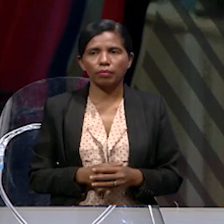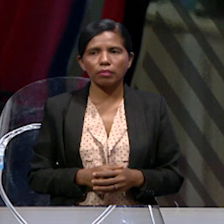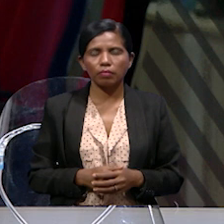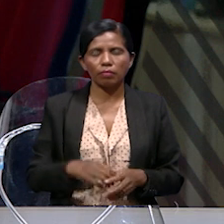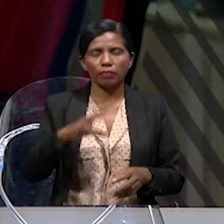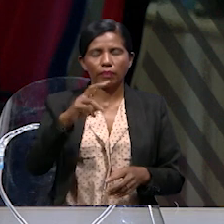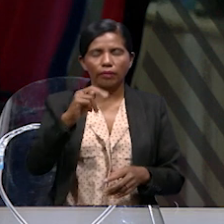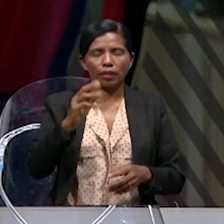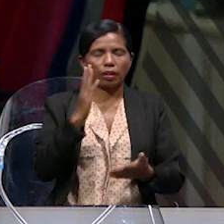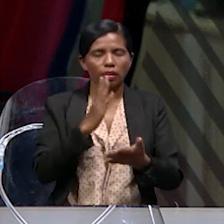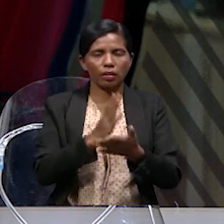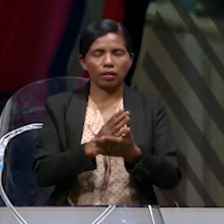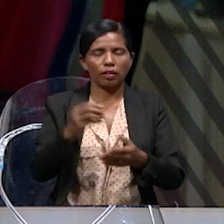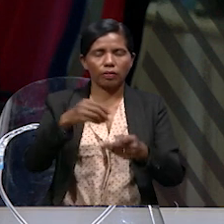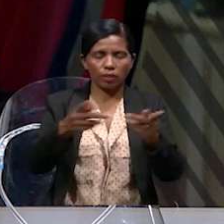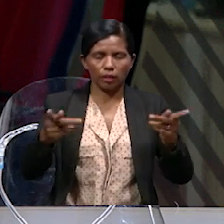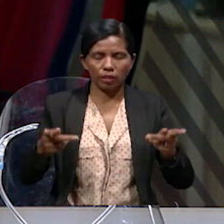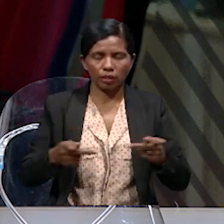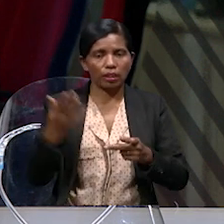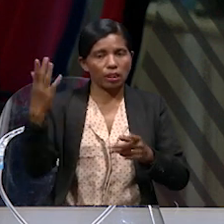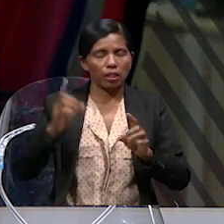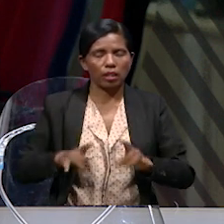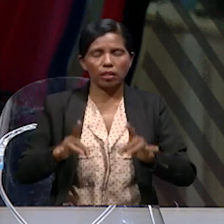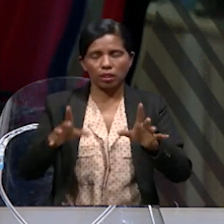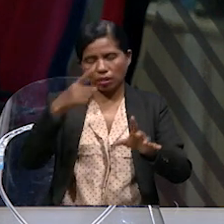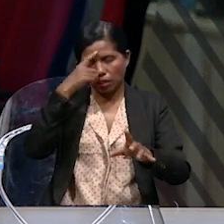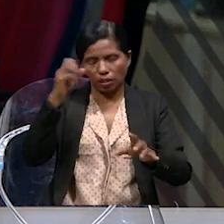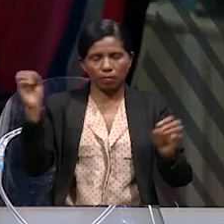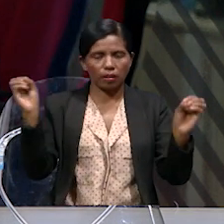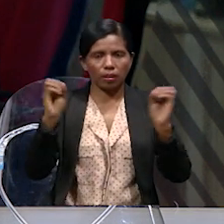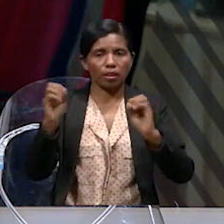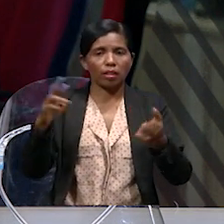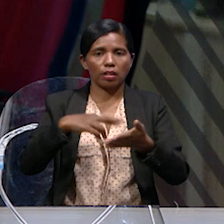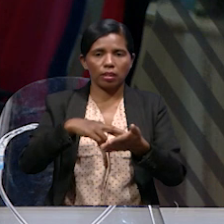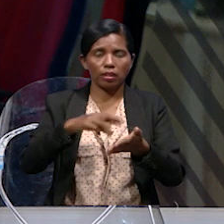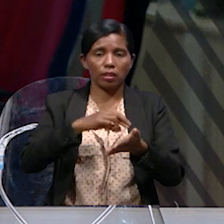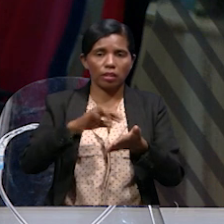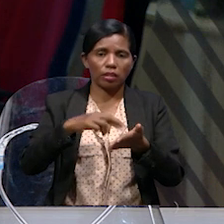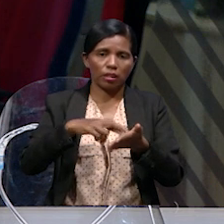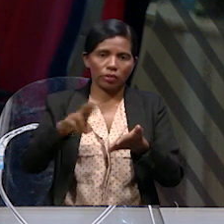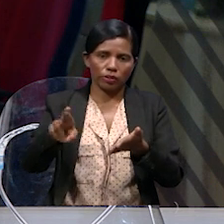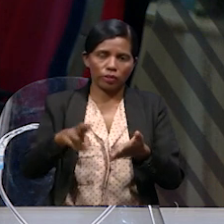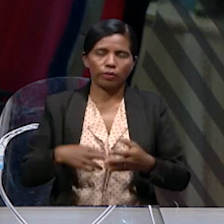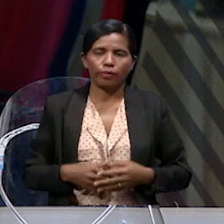Seneca Cela Estabelecimento, Centro Votação e Australia, Tambala Iha Recenseamento.